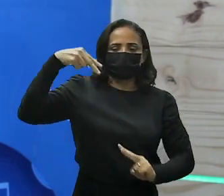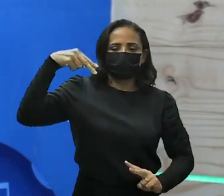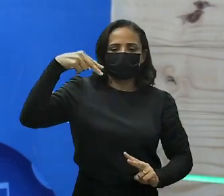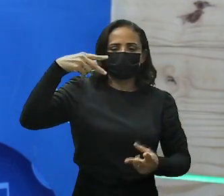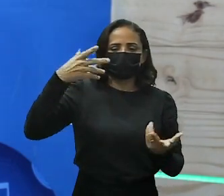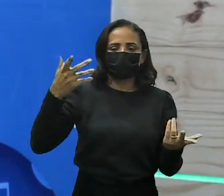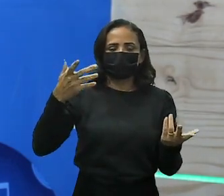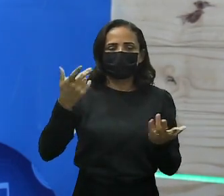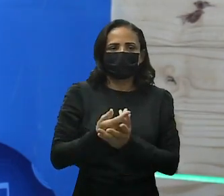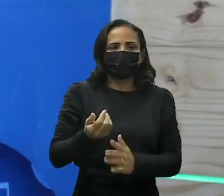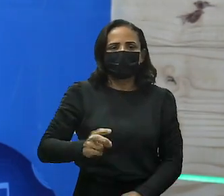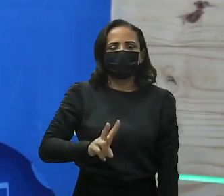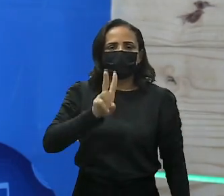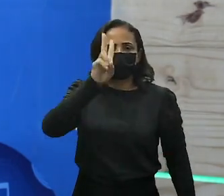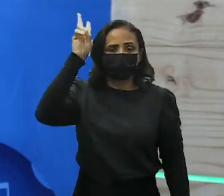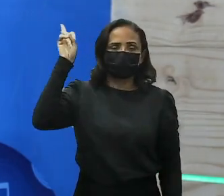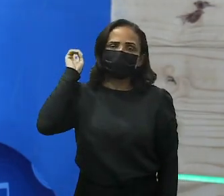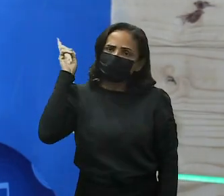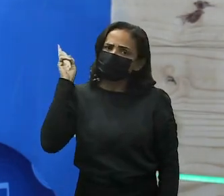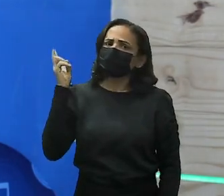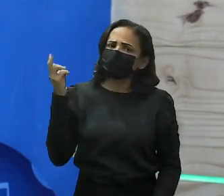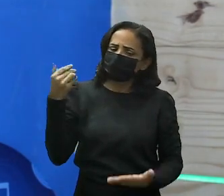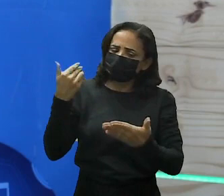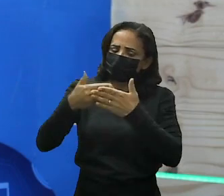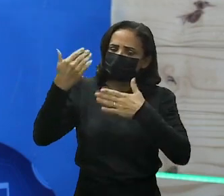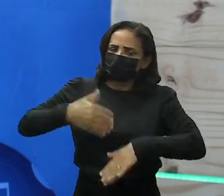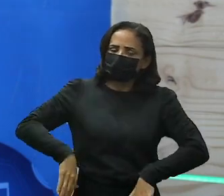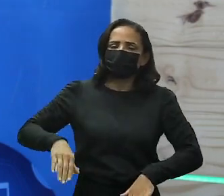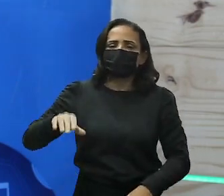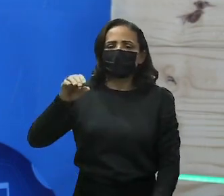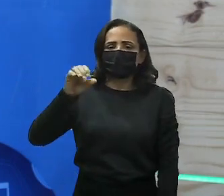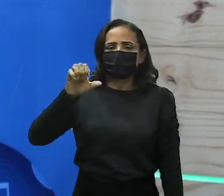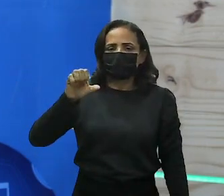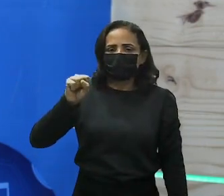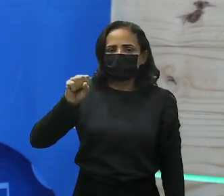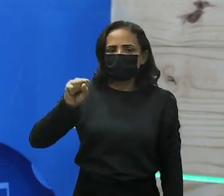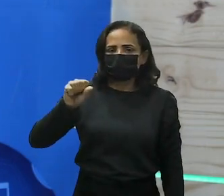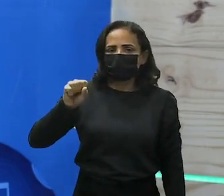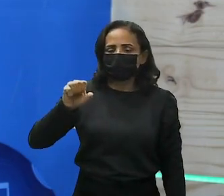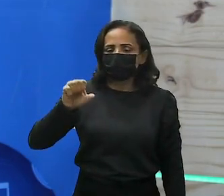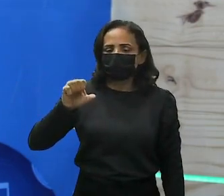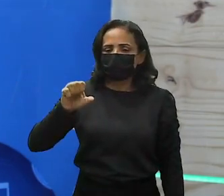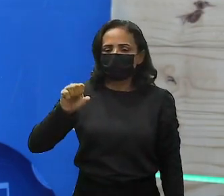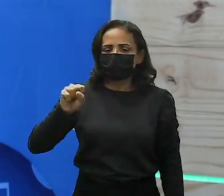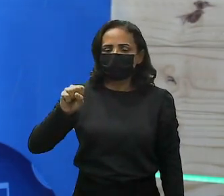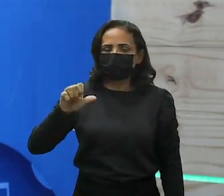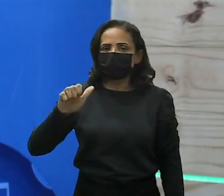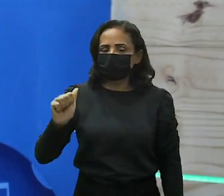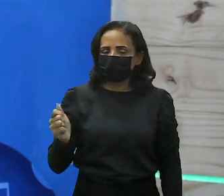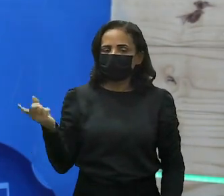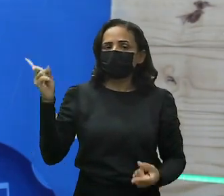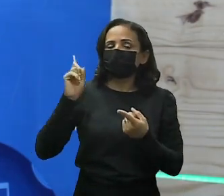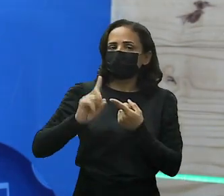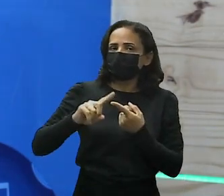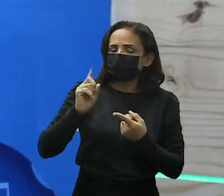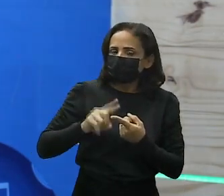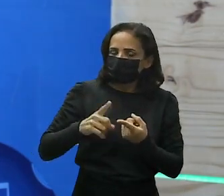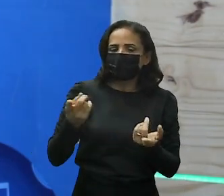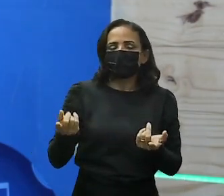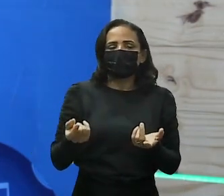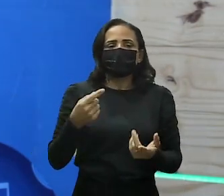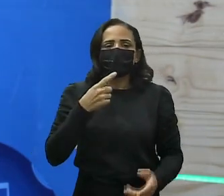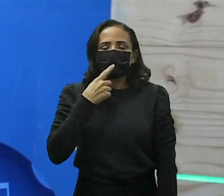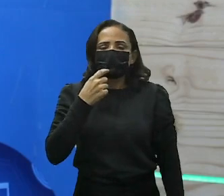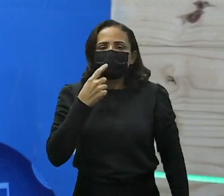os vestibulares gostam muito. Então o seriado 3 também pode cobrar de vocês, que é uma doença genética que vai mexer com o